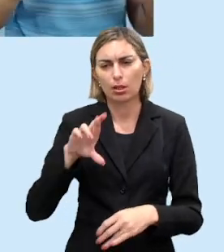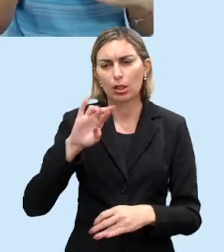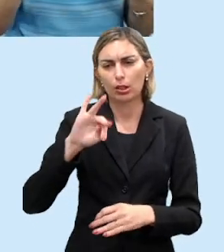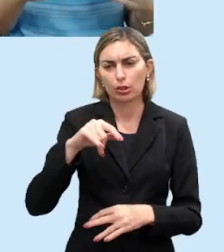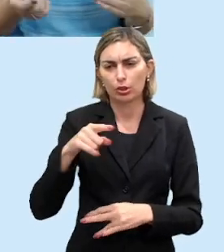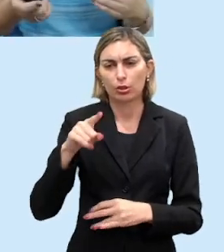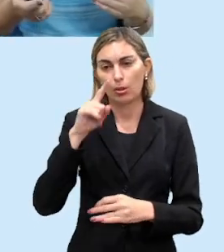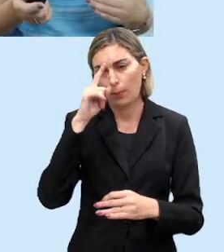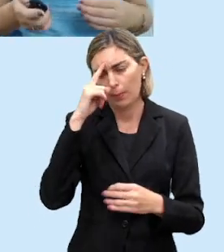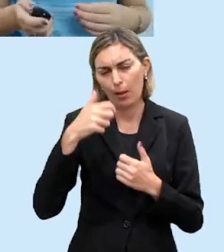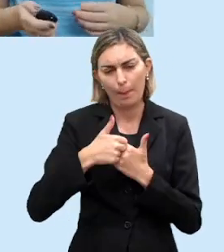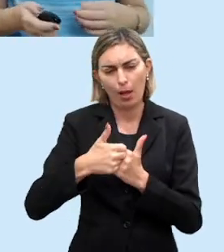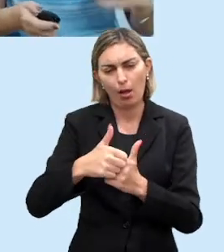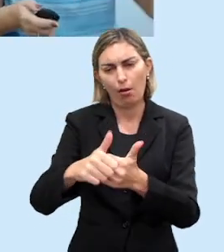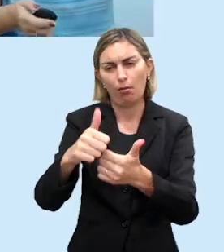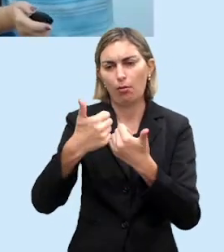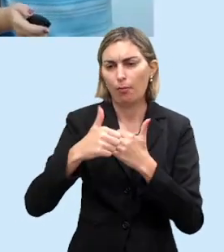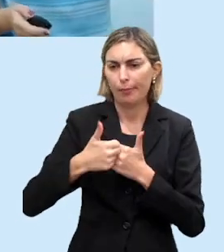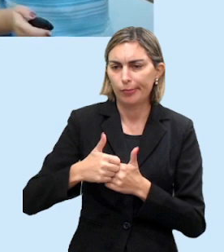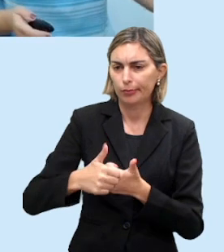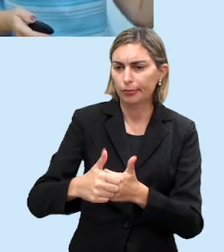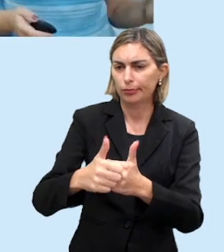eram perseguidos, não é?